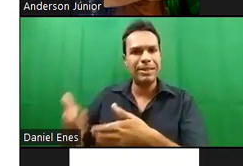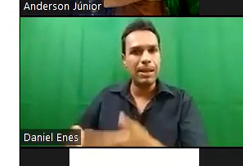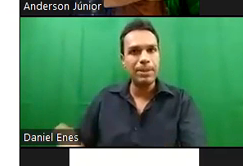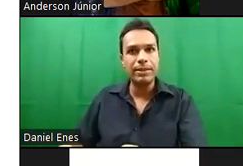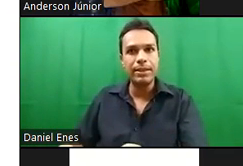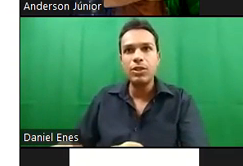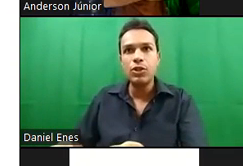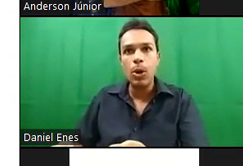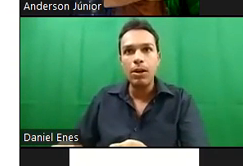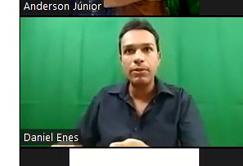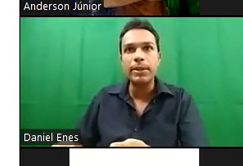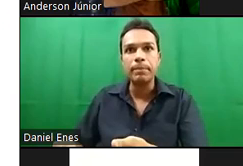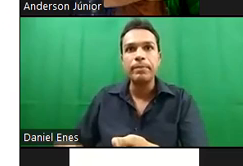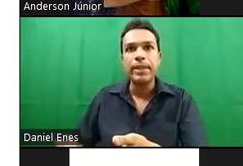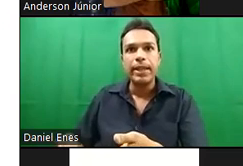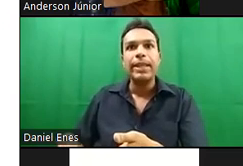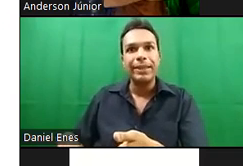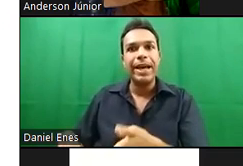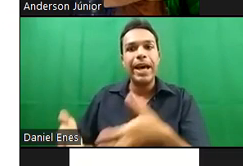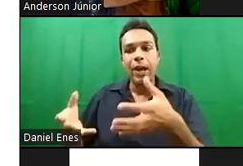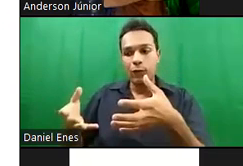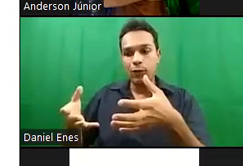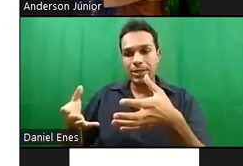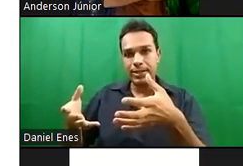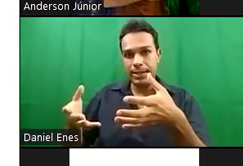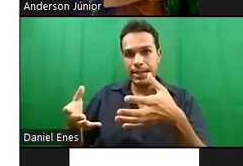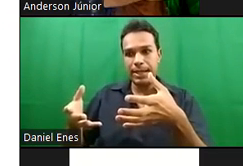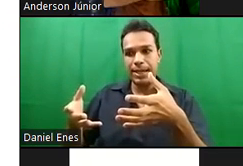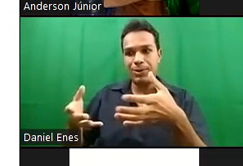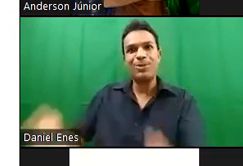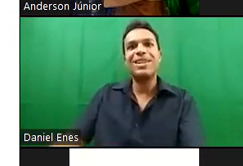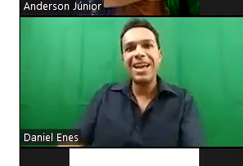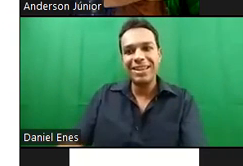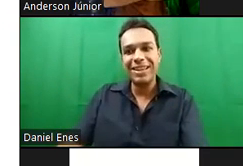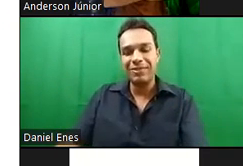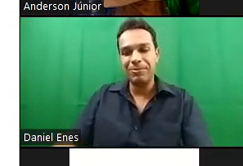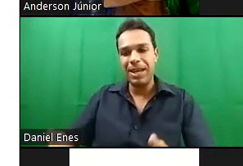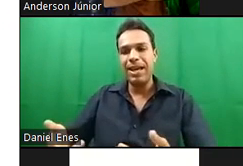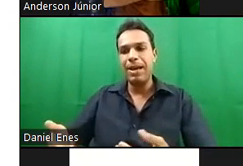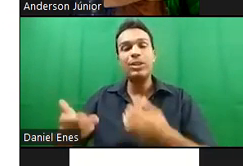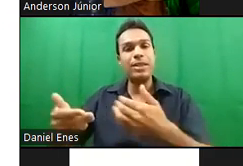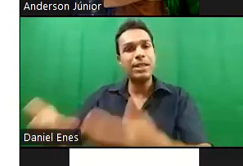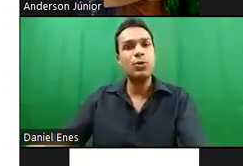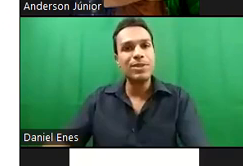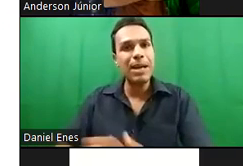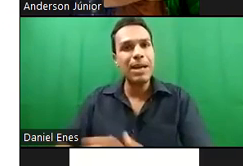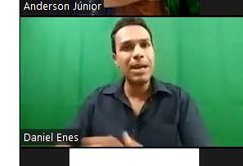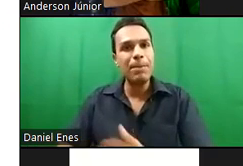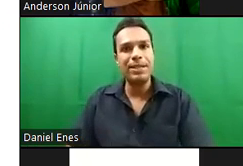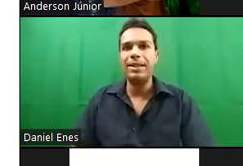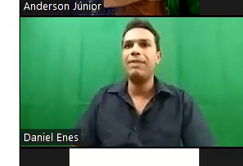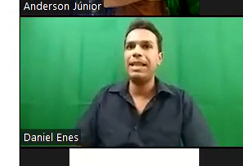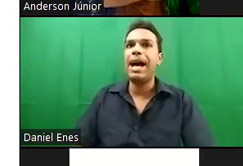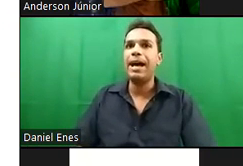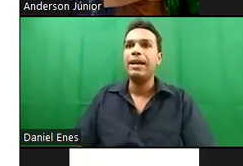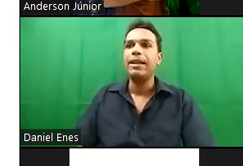uma terapia desde jovem, né? Você consegue, muitas delas conseguem aprender